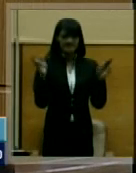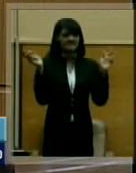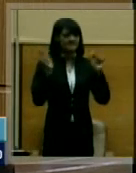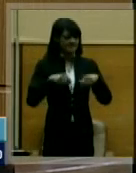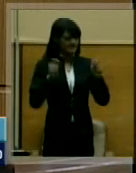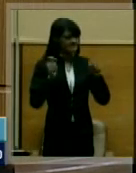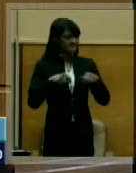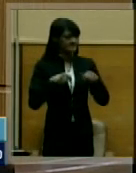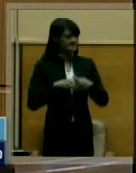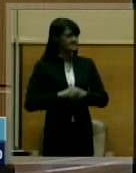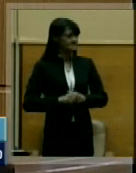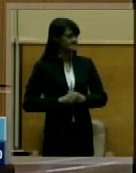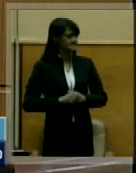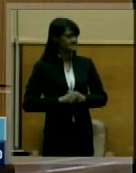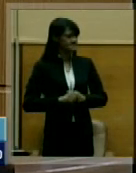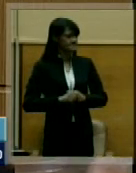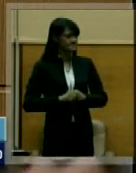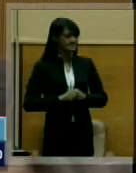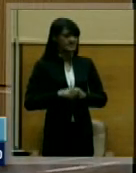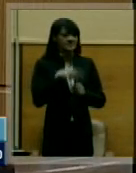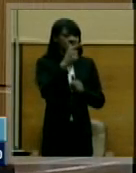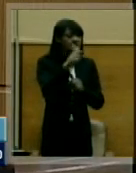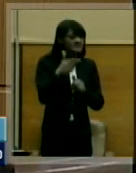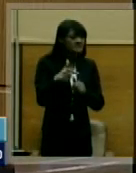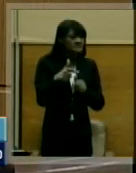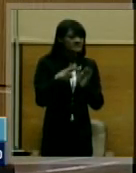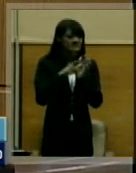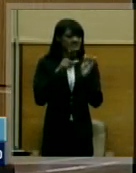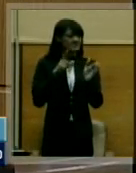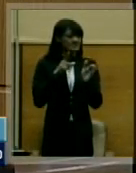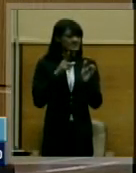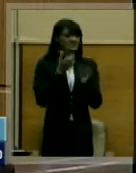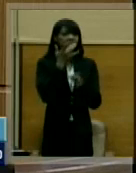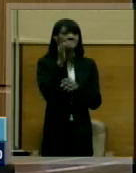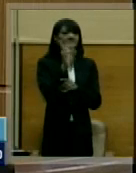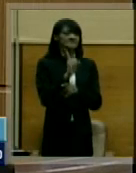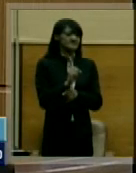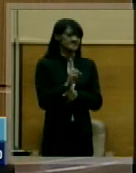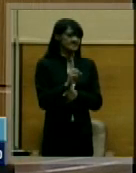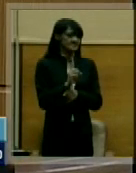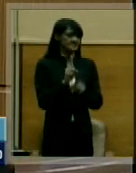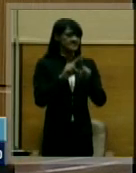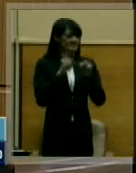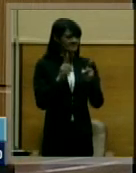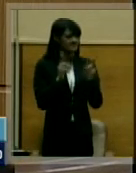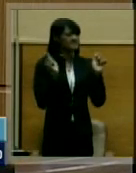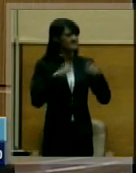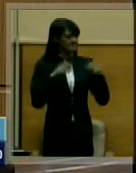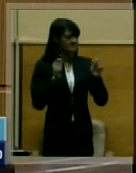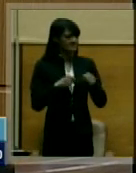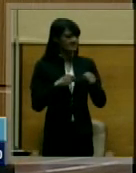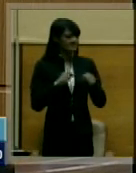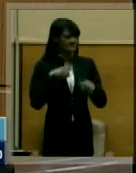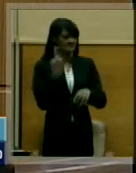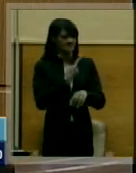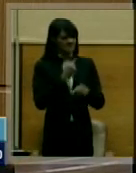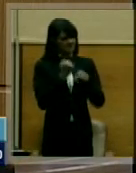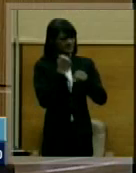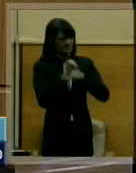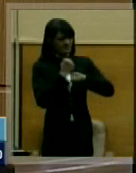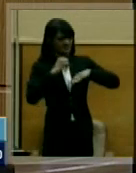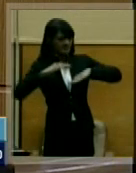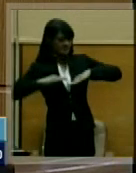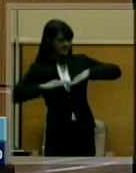são totalmente implantadas, são as menos conhecidas. Podemos construir rampas, adaptar o